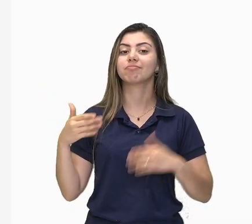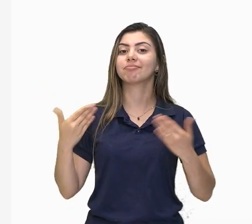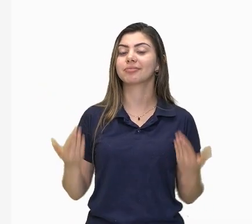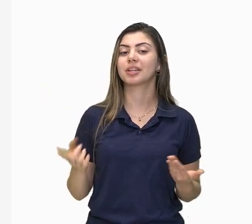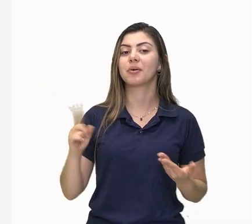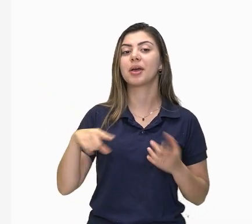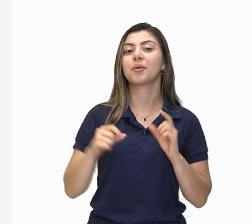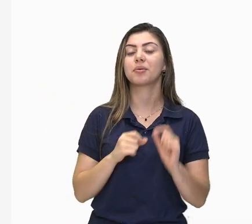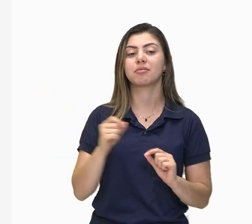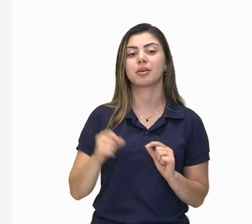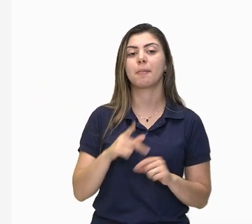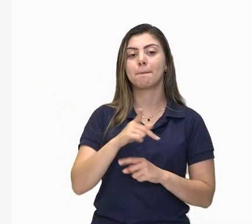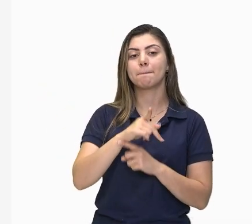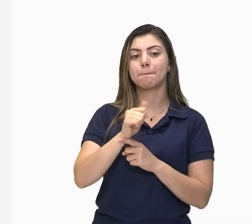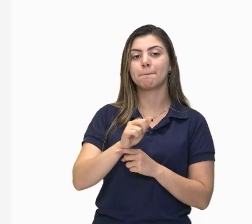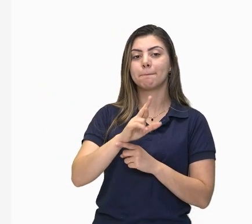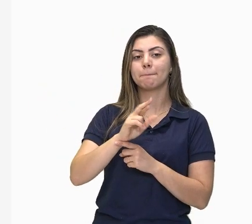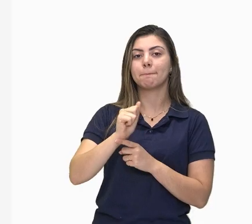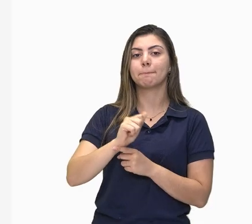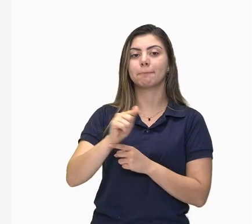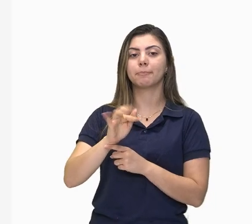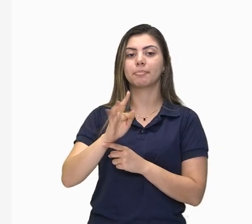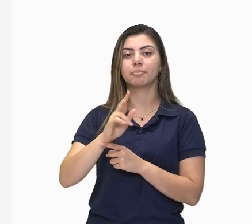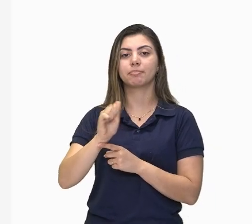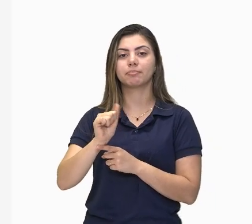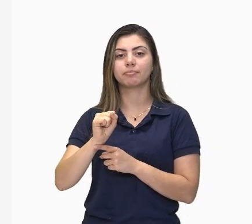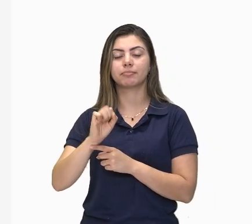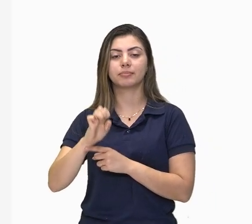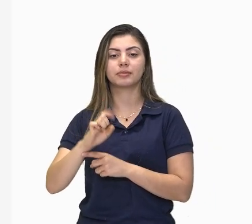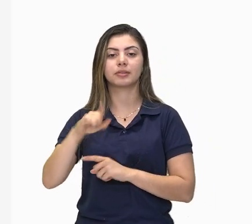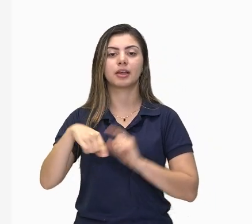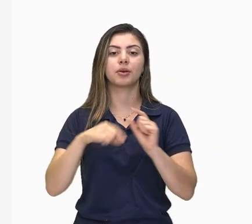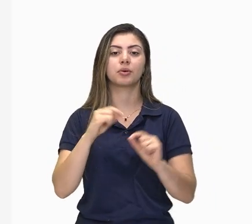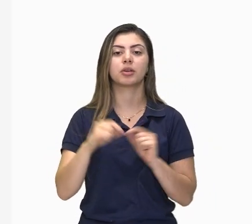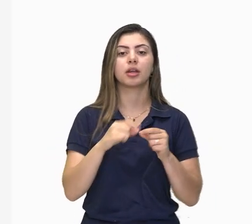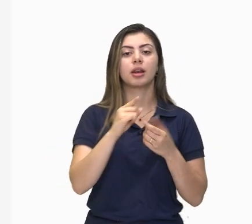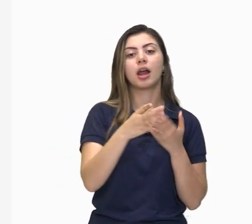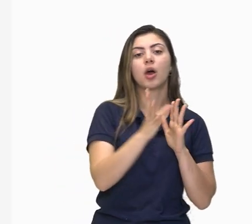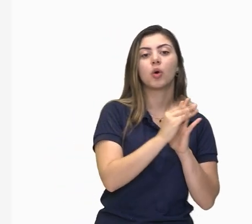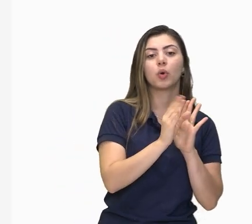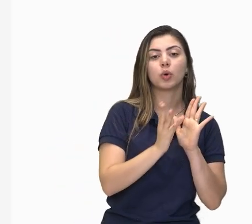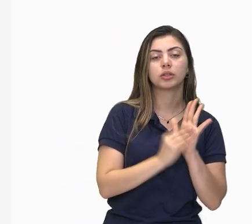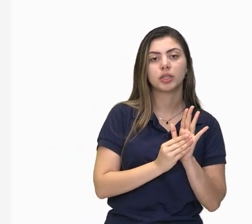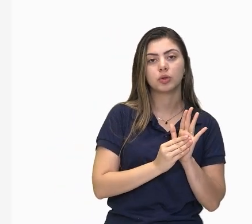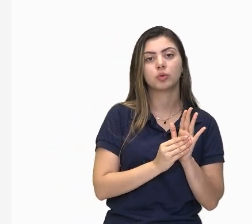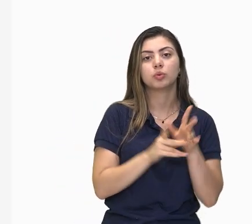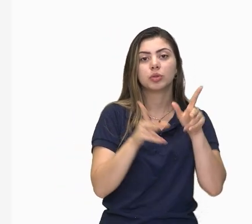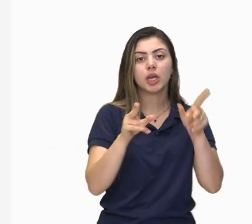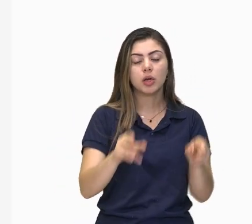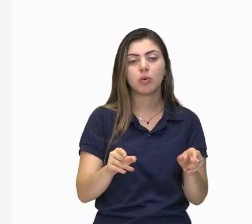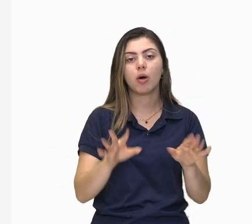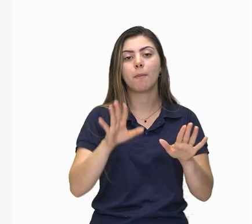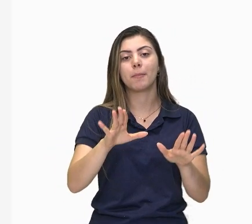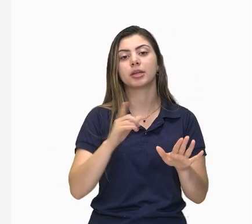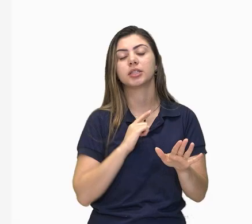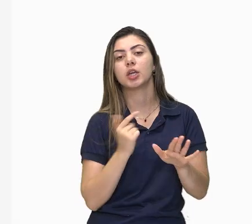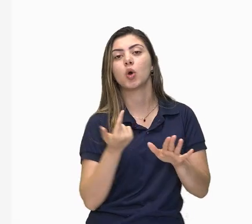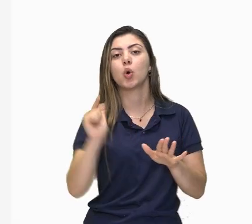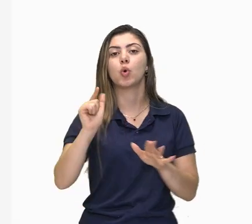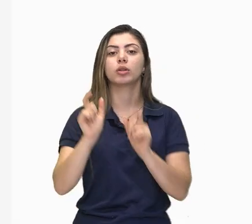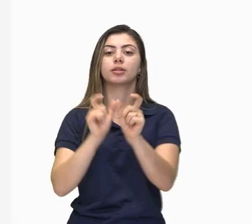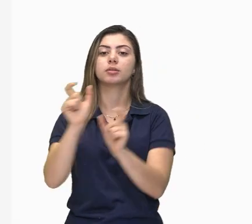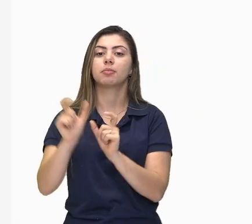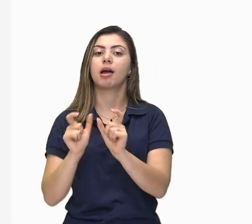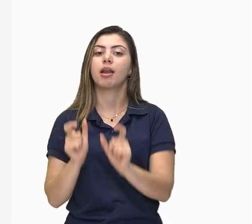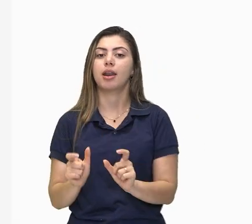a paráfrase, que é a reprodução das ideias de um texto, utilizando outras palavras do parafraseador dentro